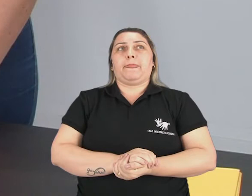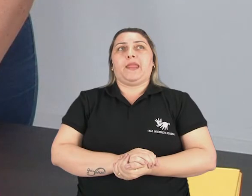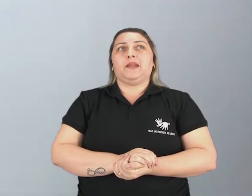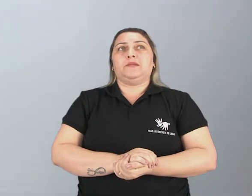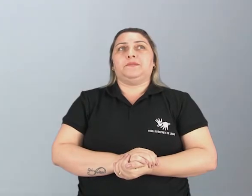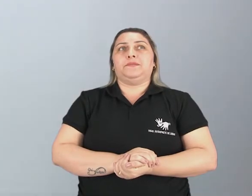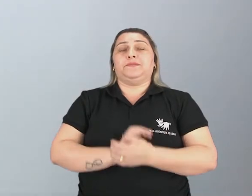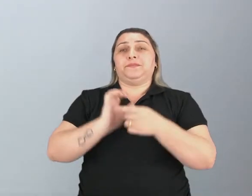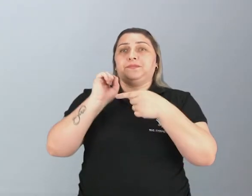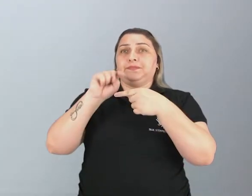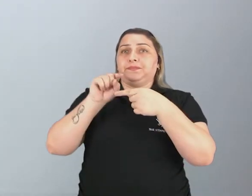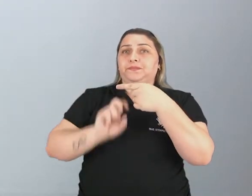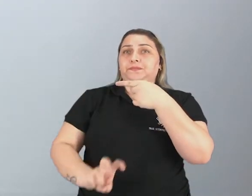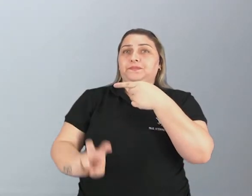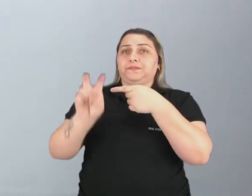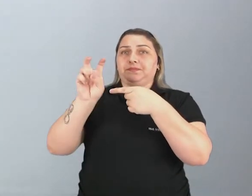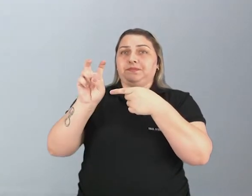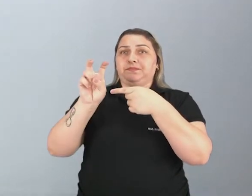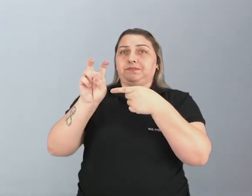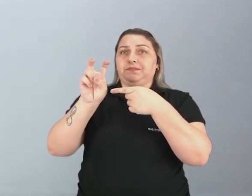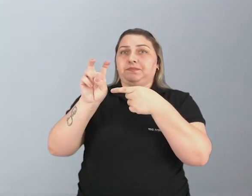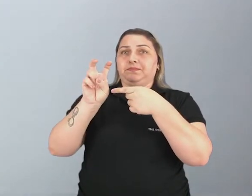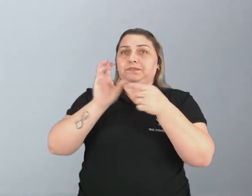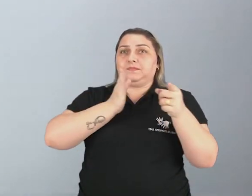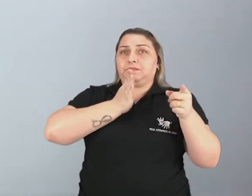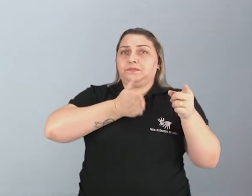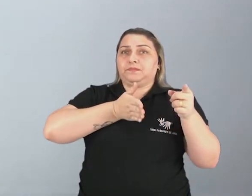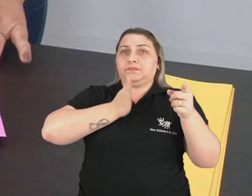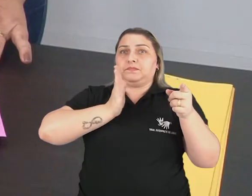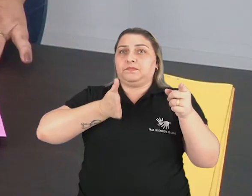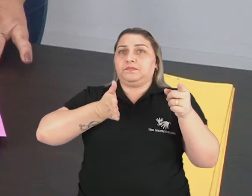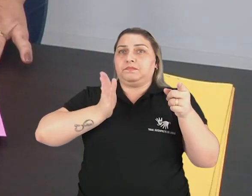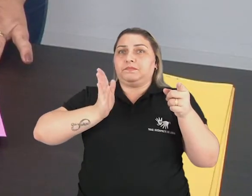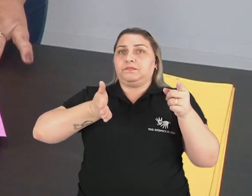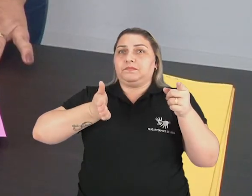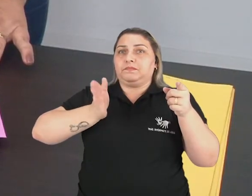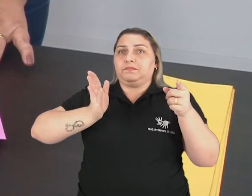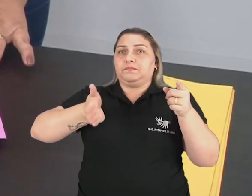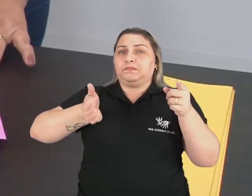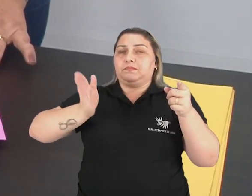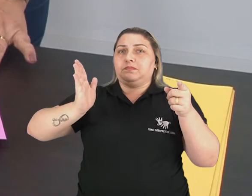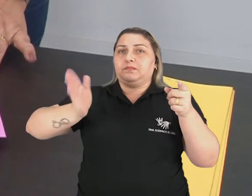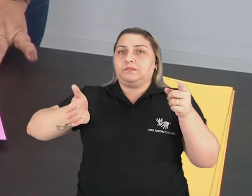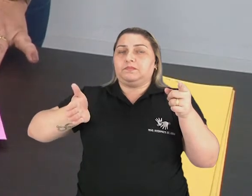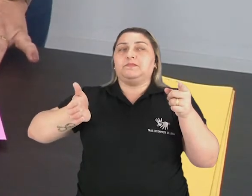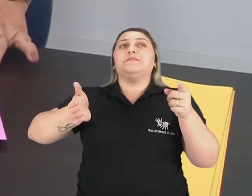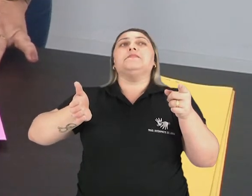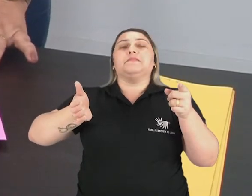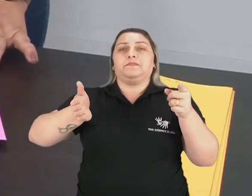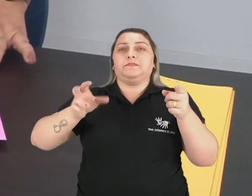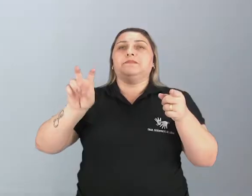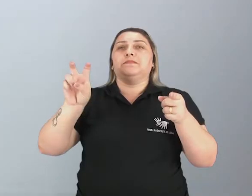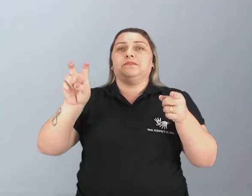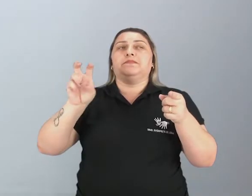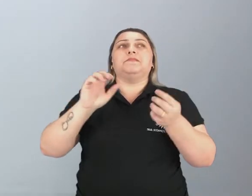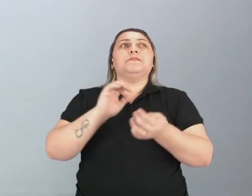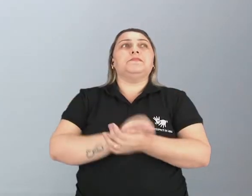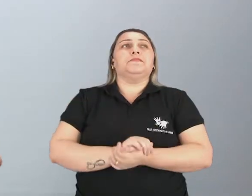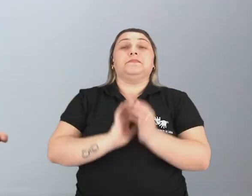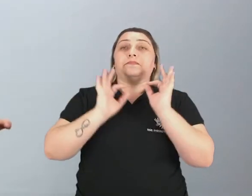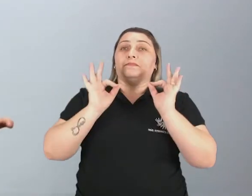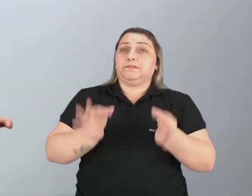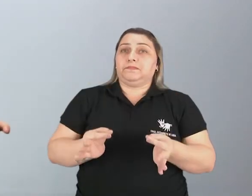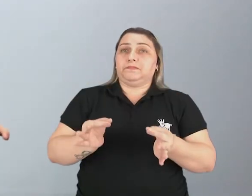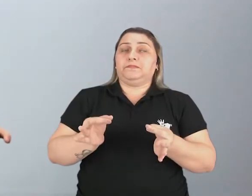foi dividido em 5 partes. Olha só. 1, 2, 3, 4, 5 partes.